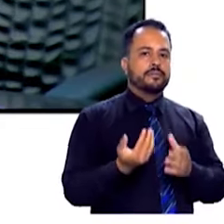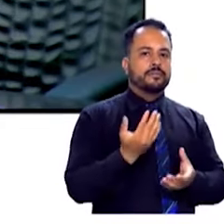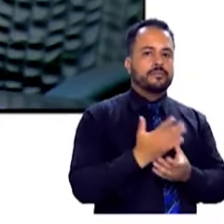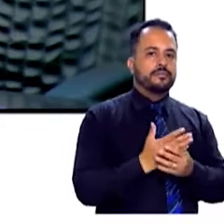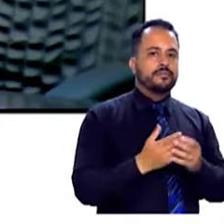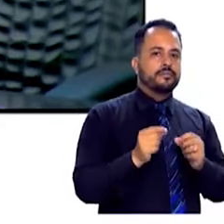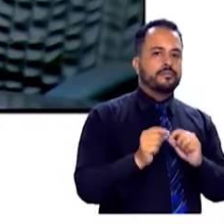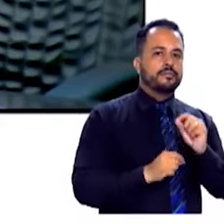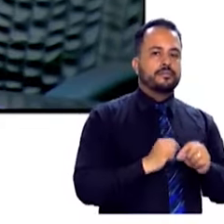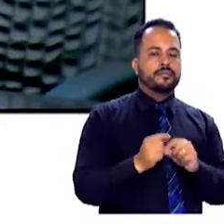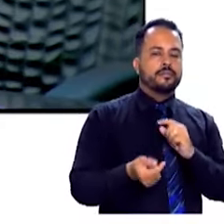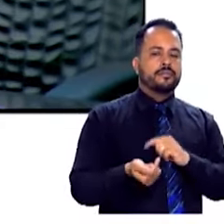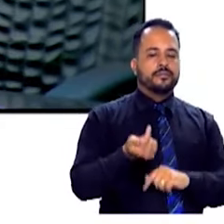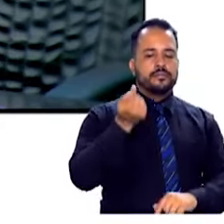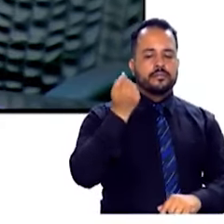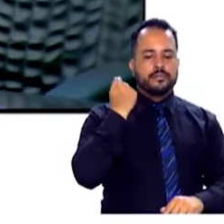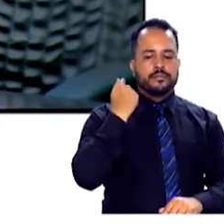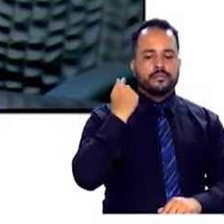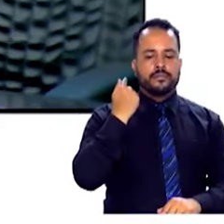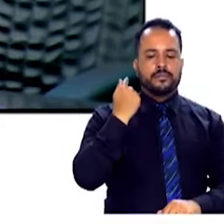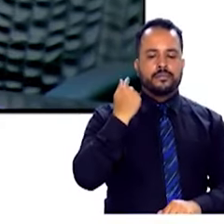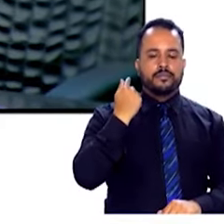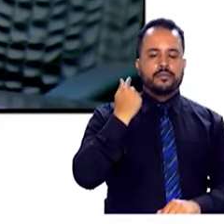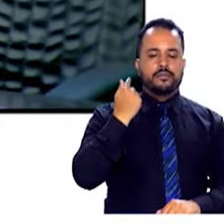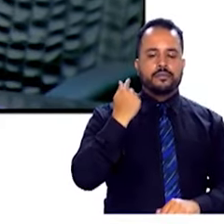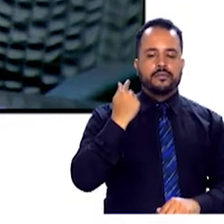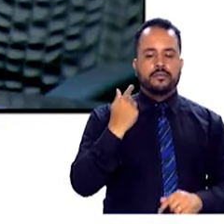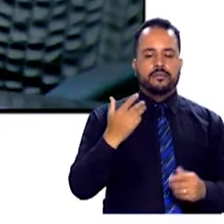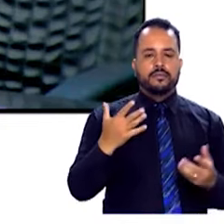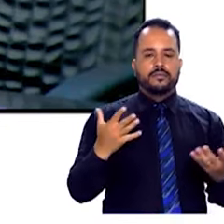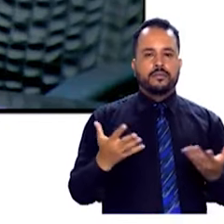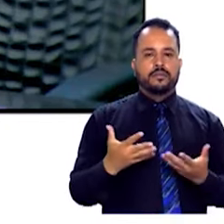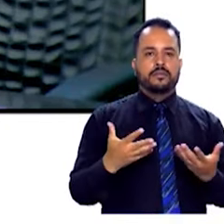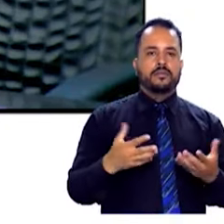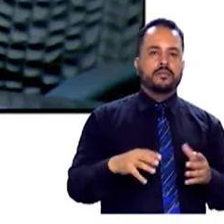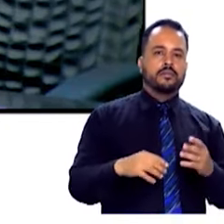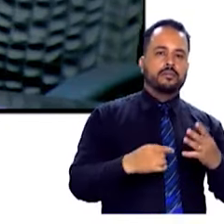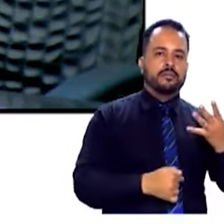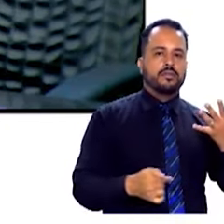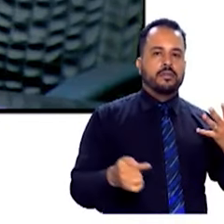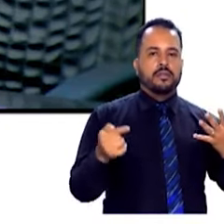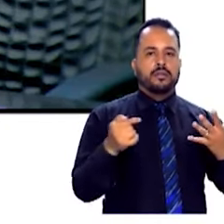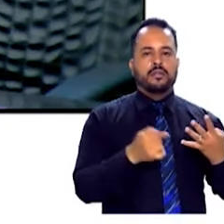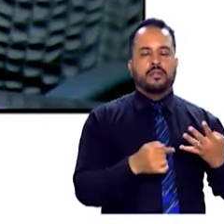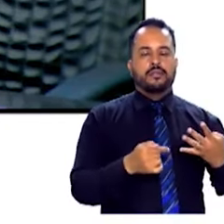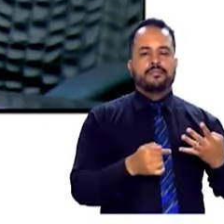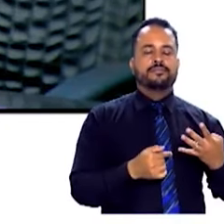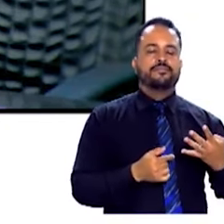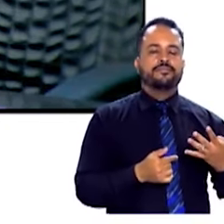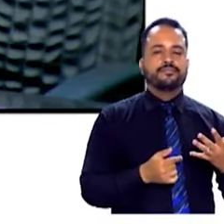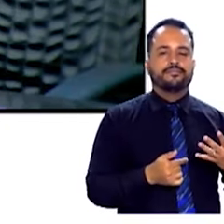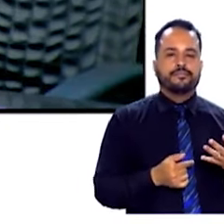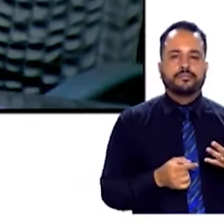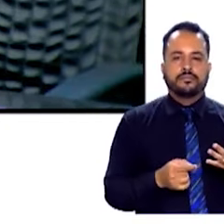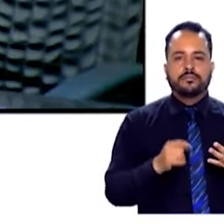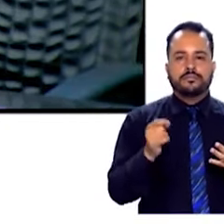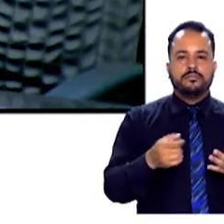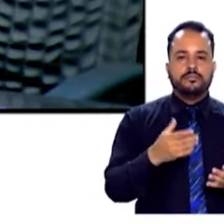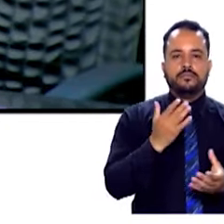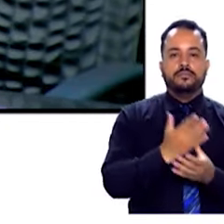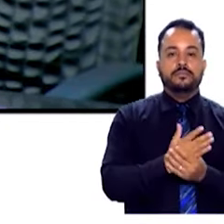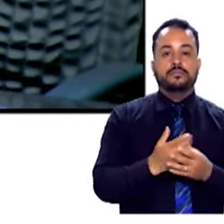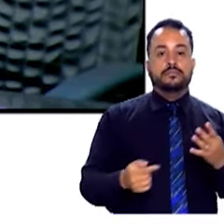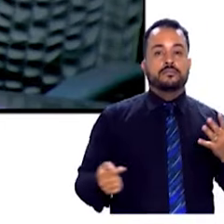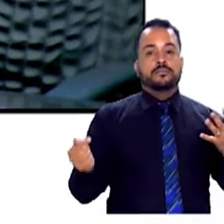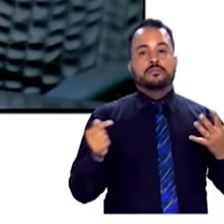eh interlocução com as instâncias de origem para eh enfim aplicar de de